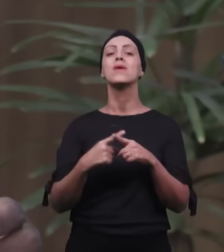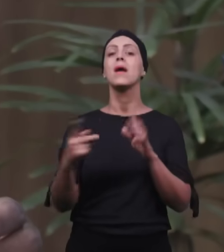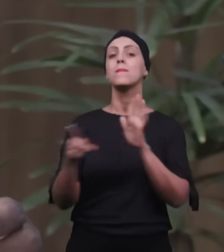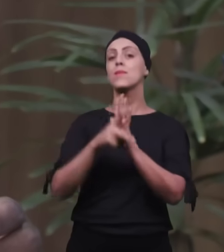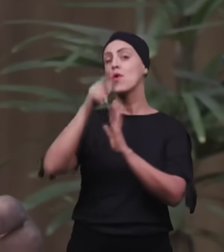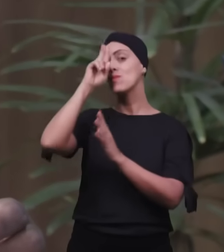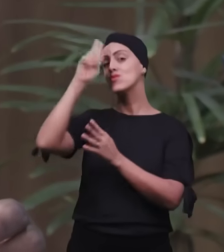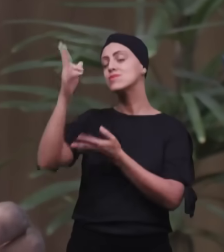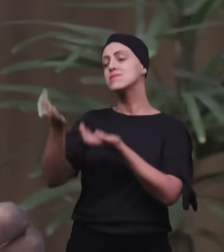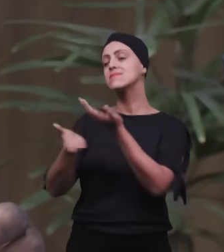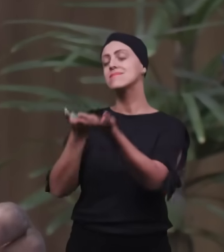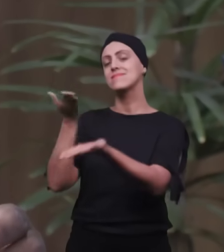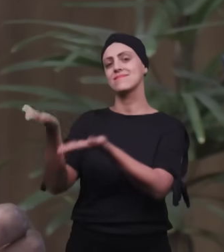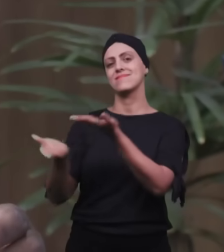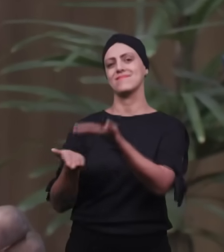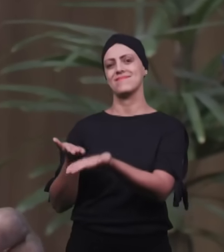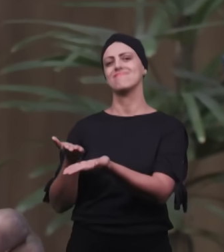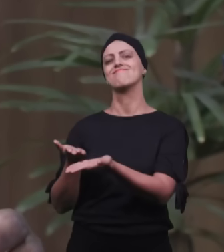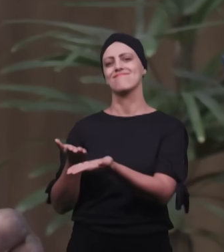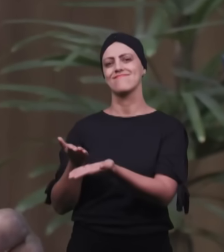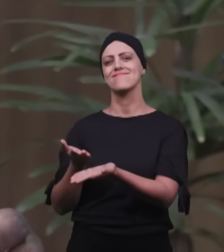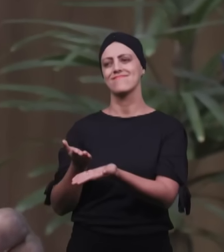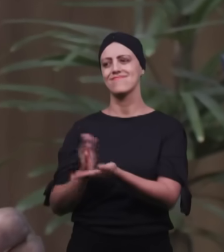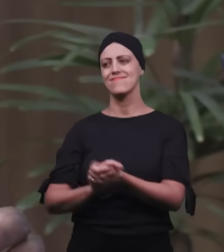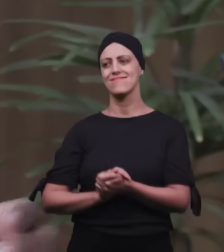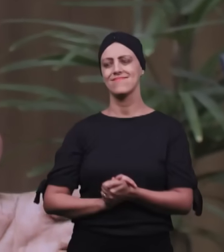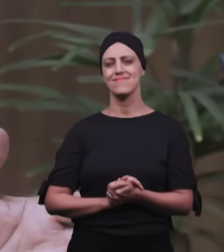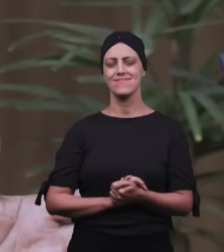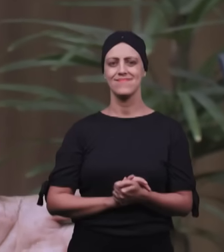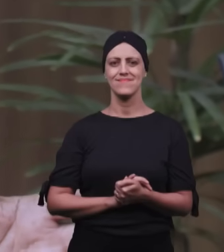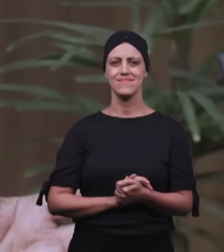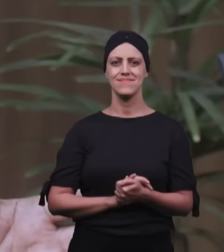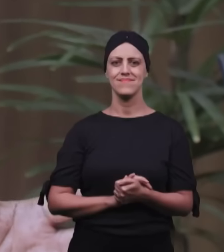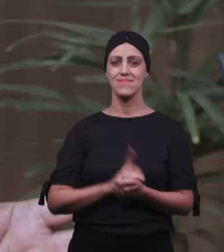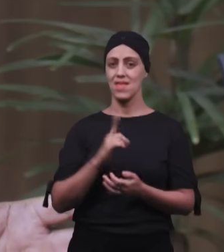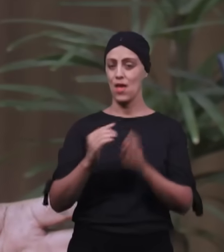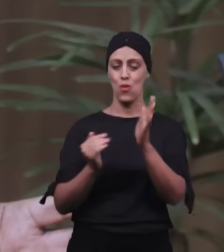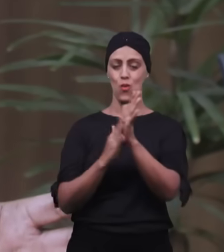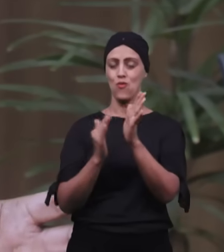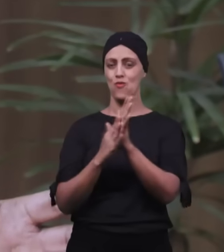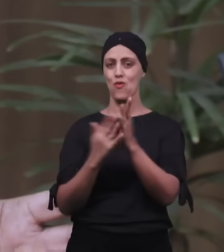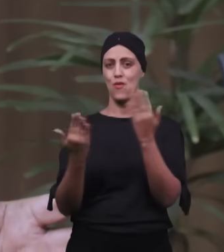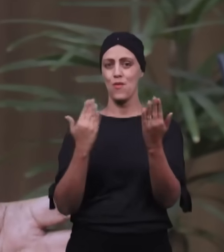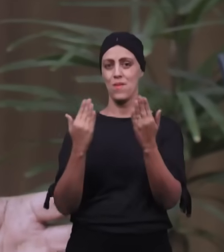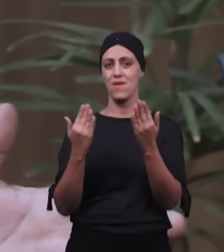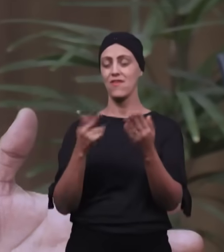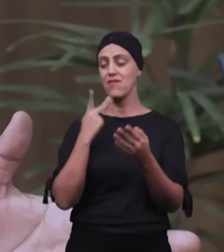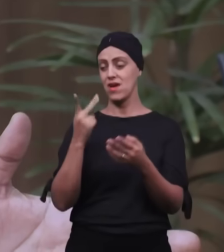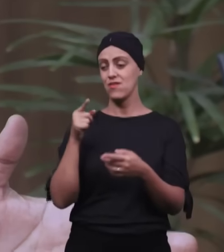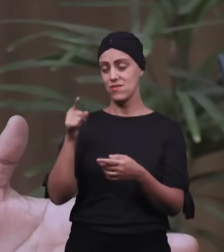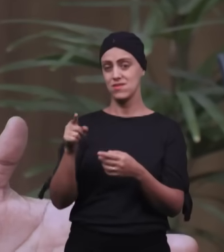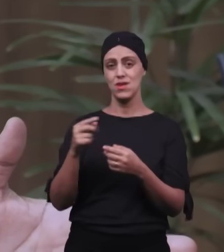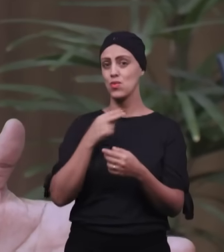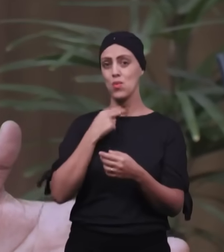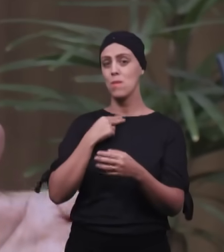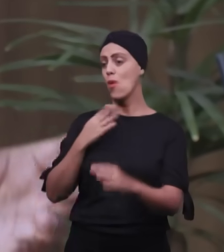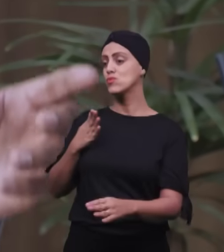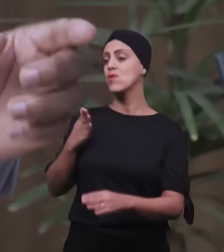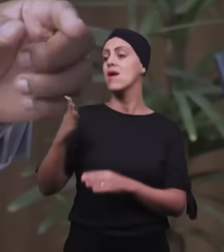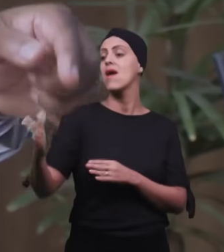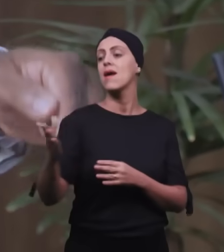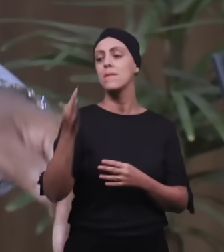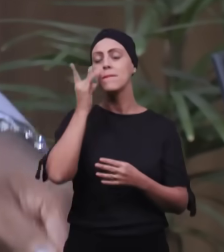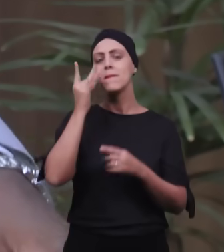Senhor nas suas vidas né é algo que vai além né é o louvor né A oração é onde nós não podemos ir né